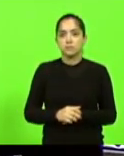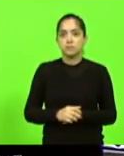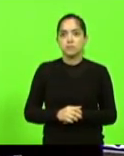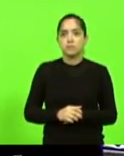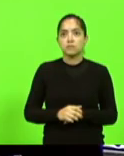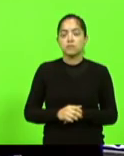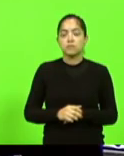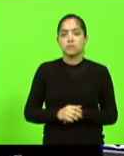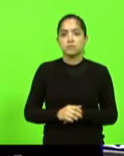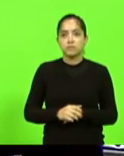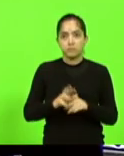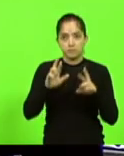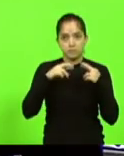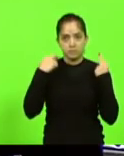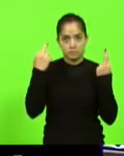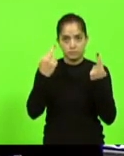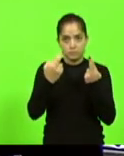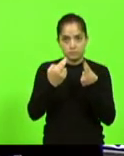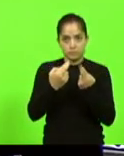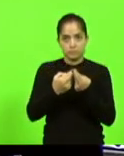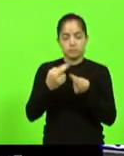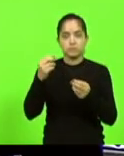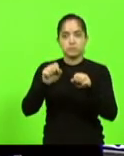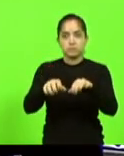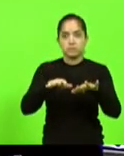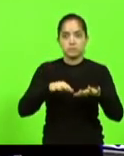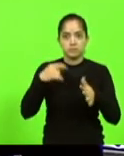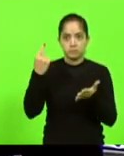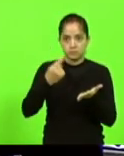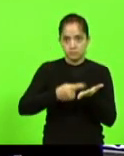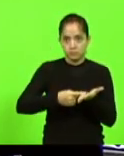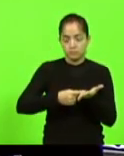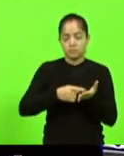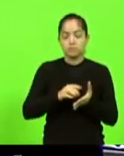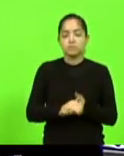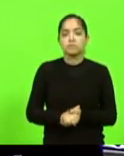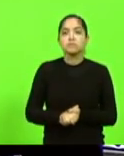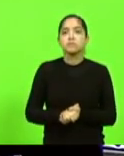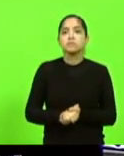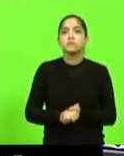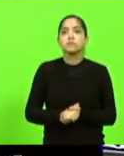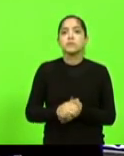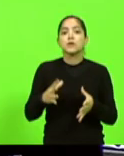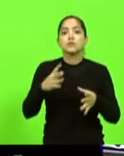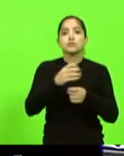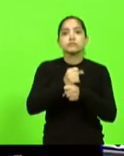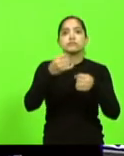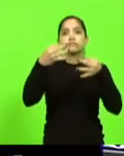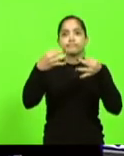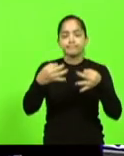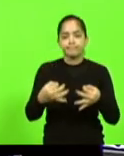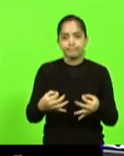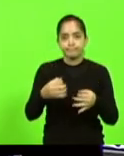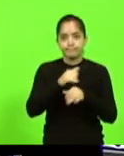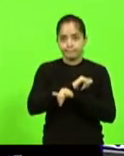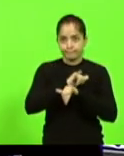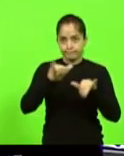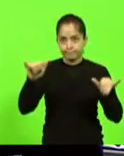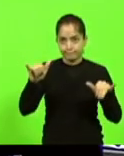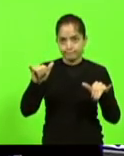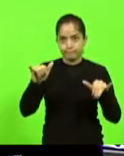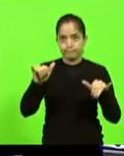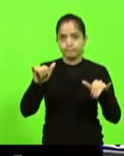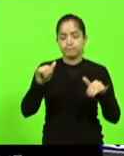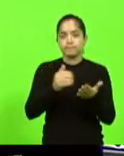Catarina, reuniu-se a Assembleia Legislativa em sessão ordinária. Havendo quórum regimental, o senhor presidente